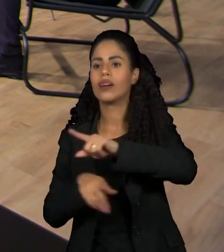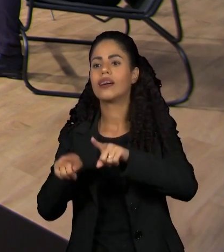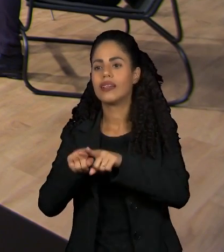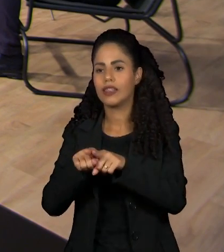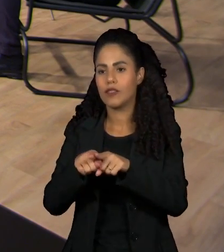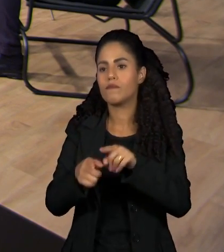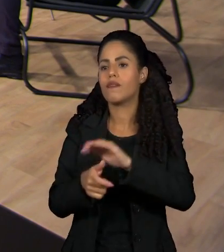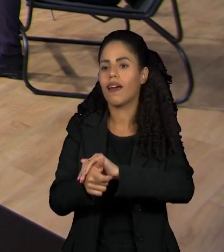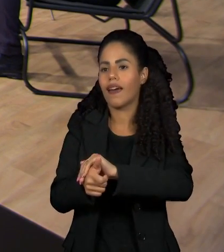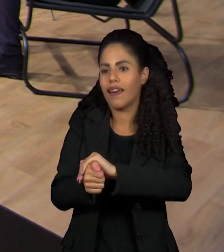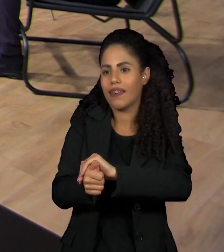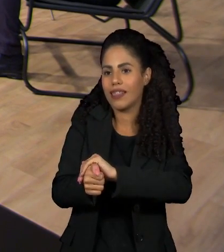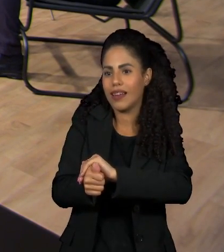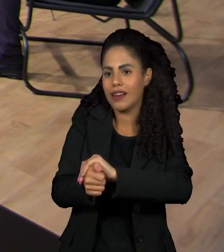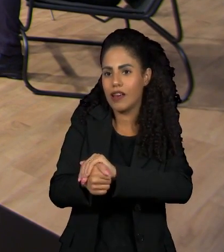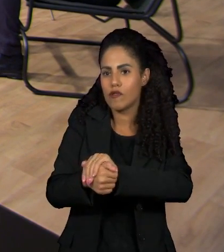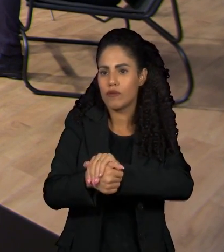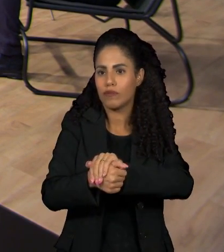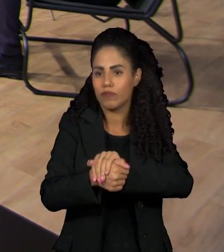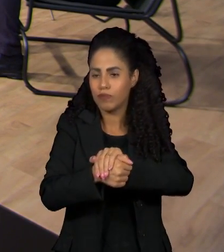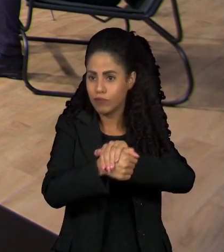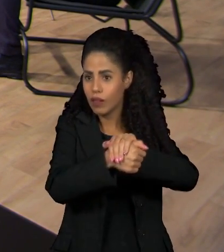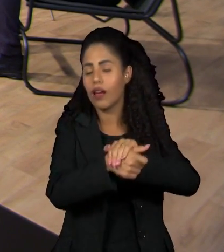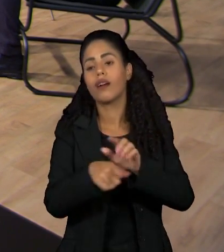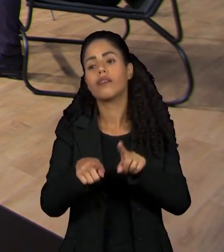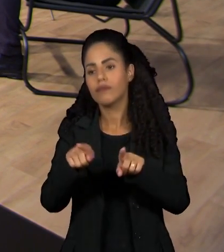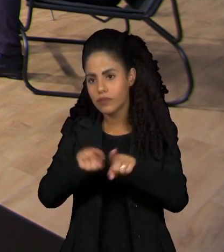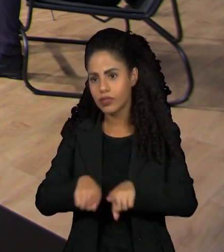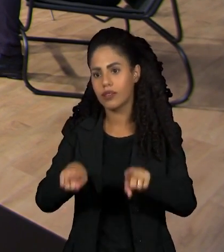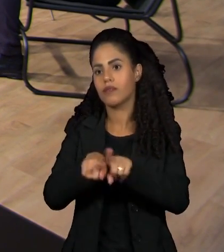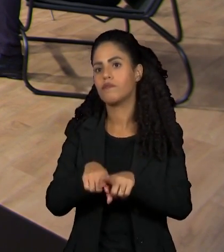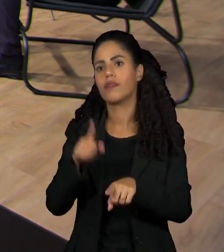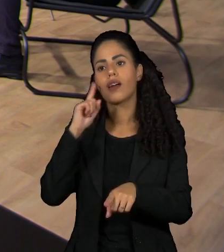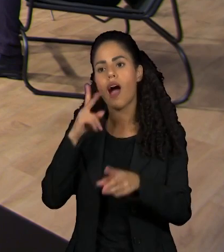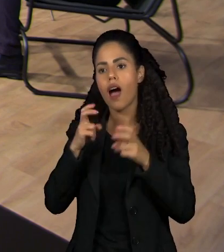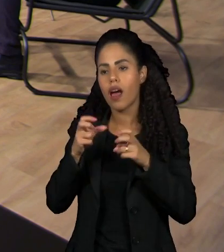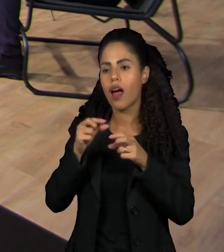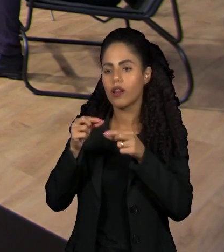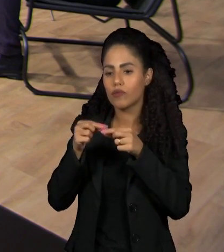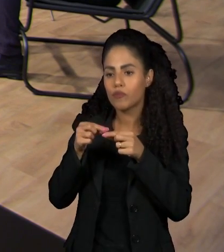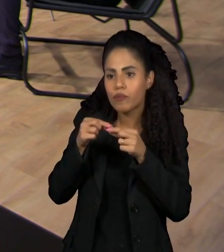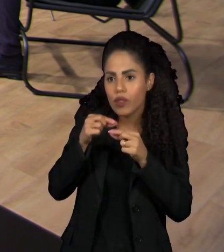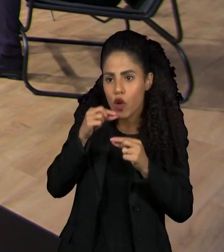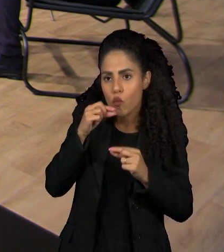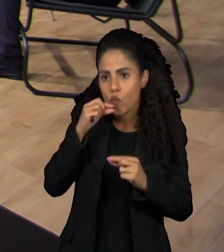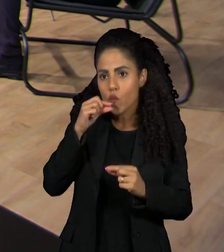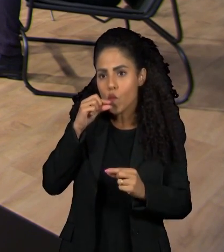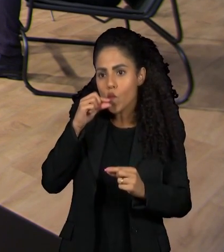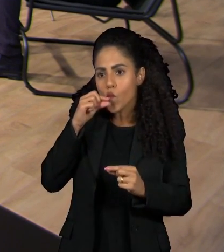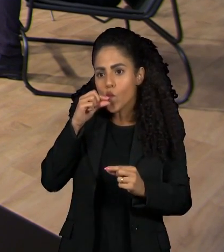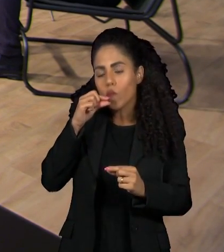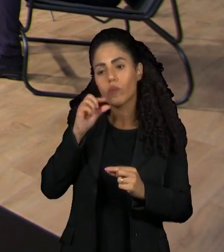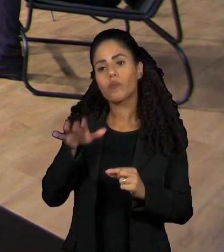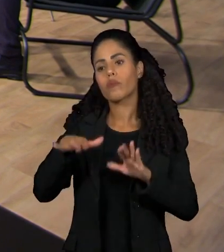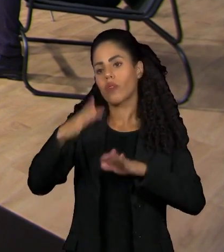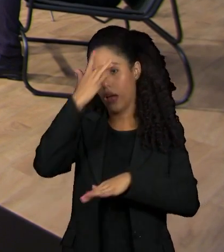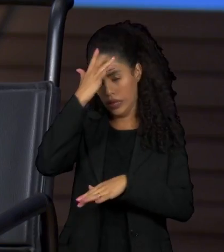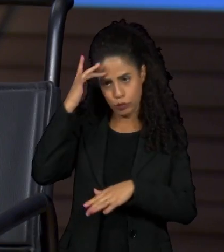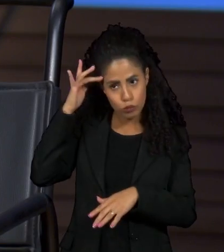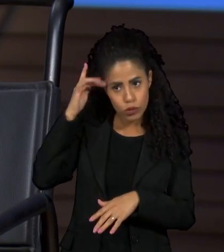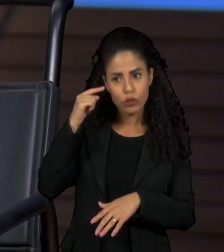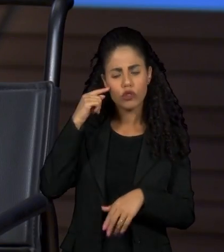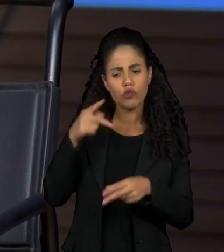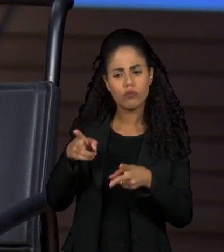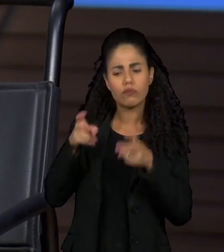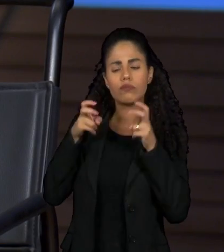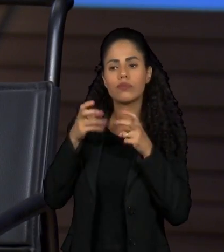tartaruga também. Por mais que muitas vezes seja muito mais do que aquilo, do que só o canudo, são formas que as pessoas começam a se